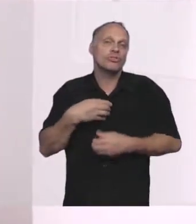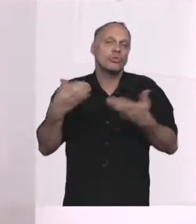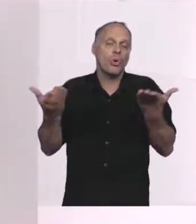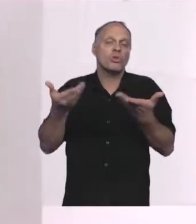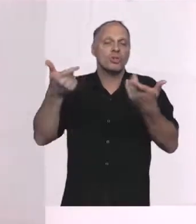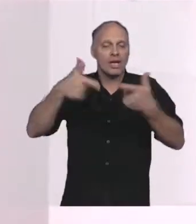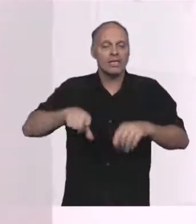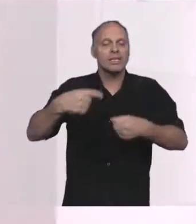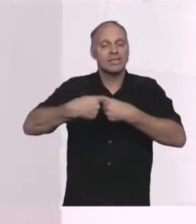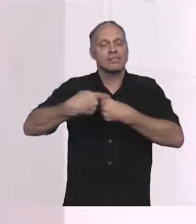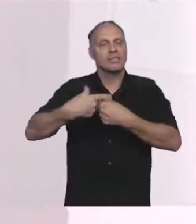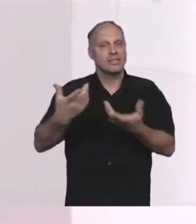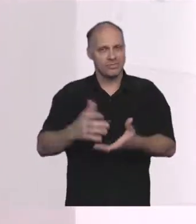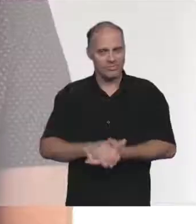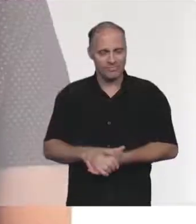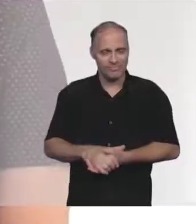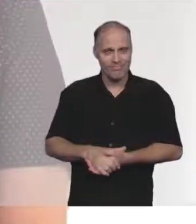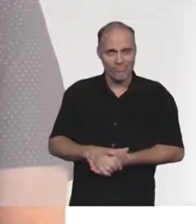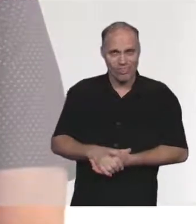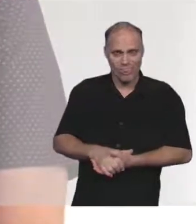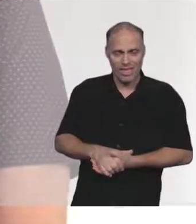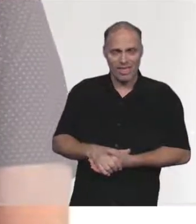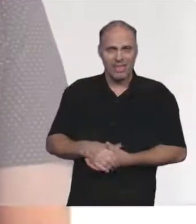sentindo novamente na cidade?